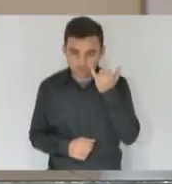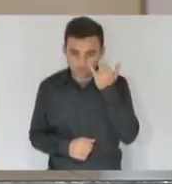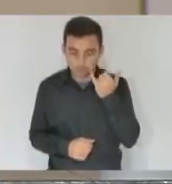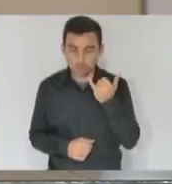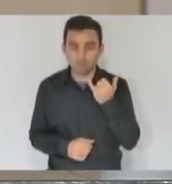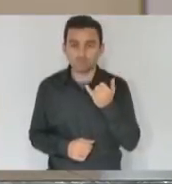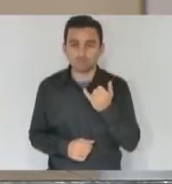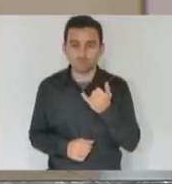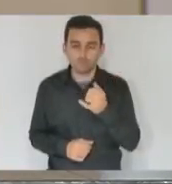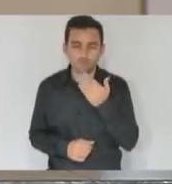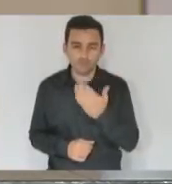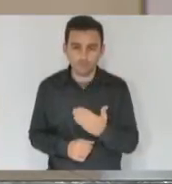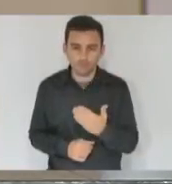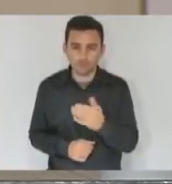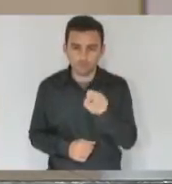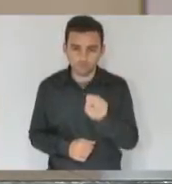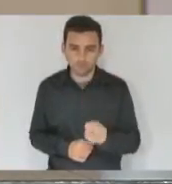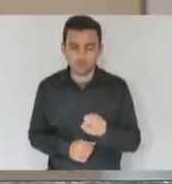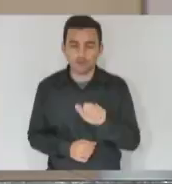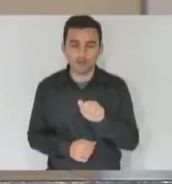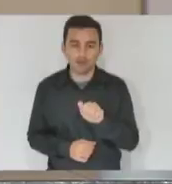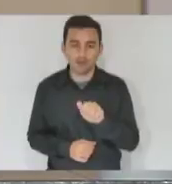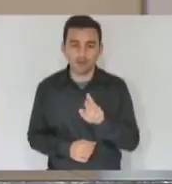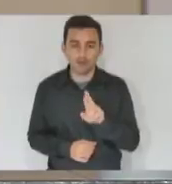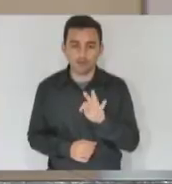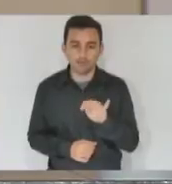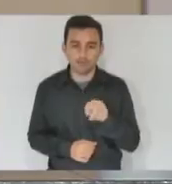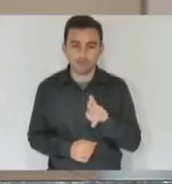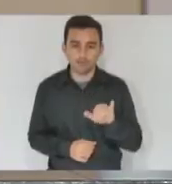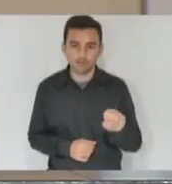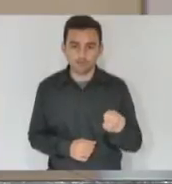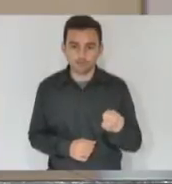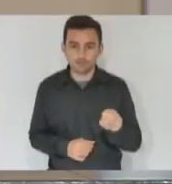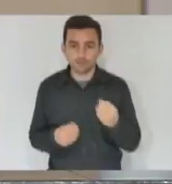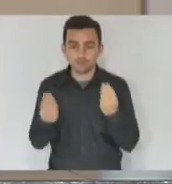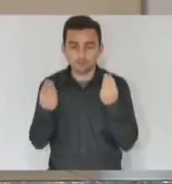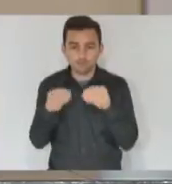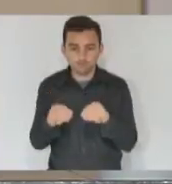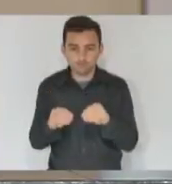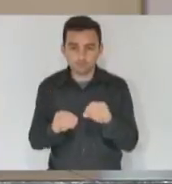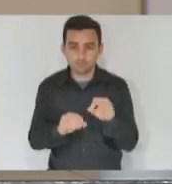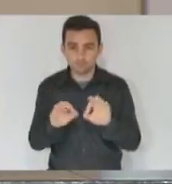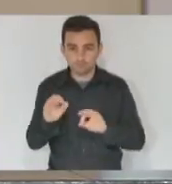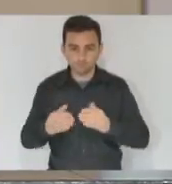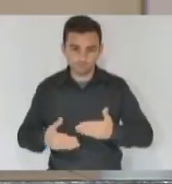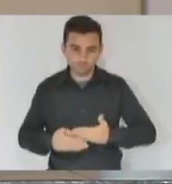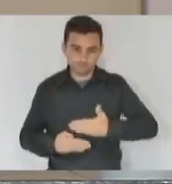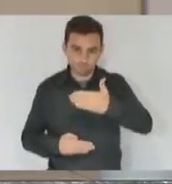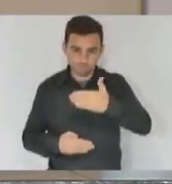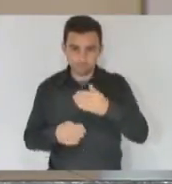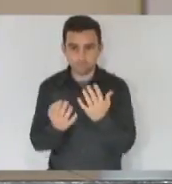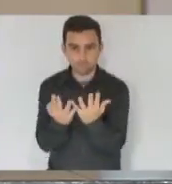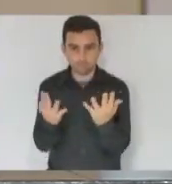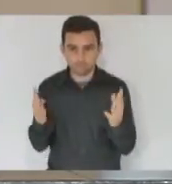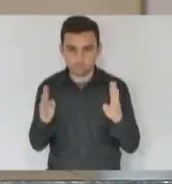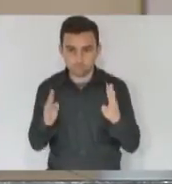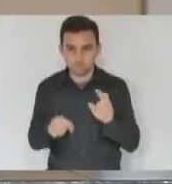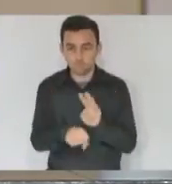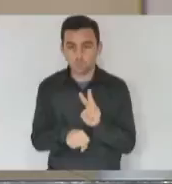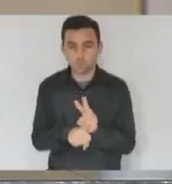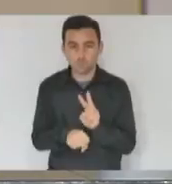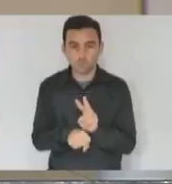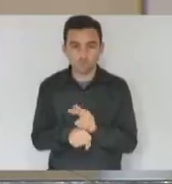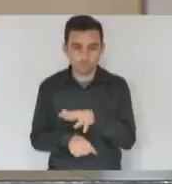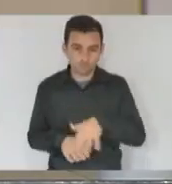Operações Sul, da Arteris, informações acerca da instalação de grades para proteção na passarela de pedestres localizada